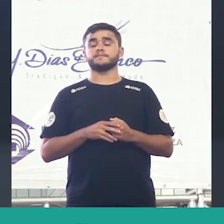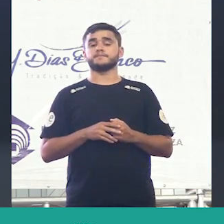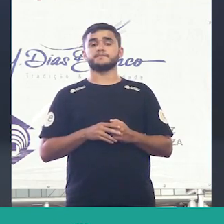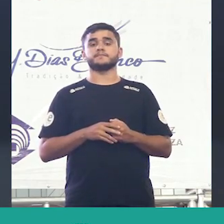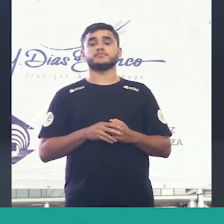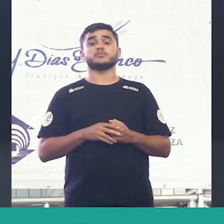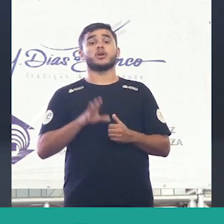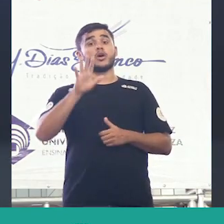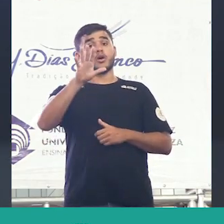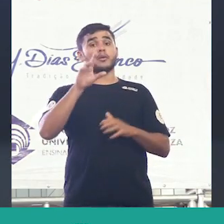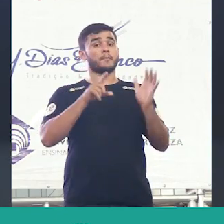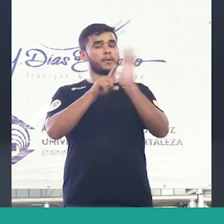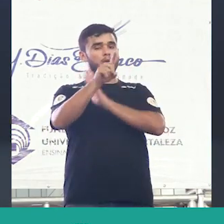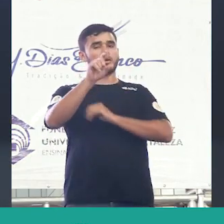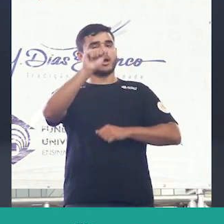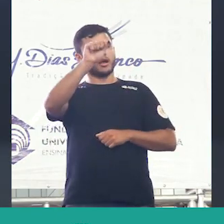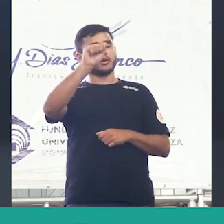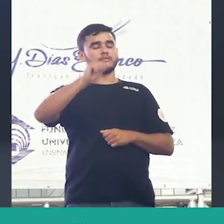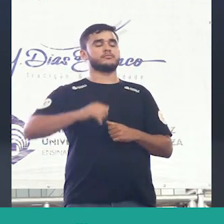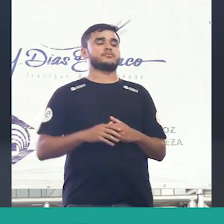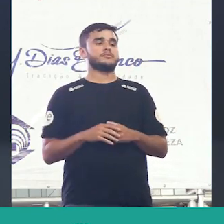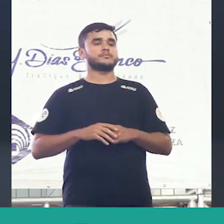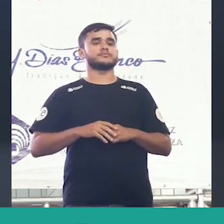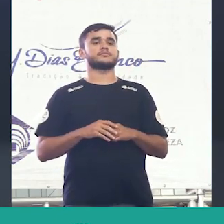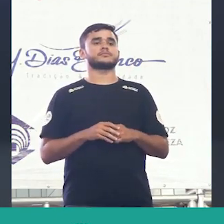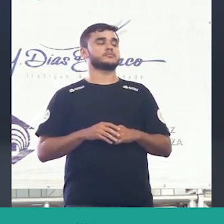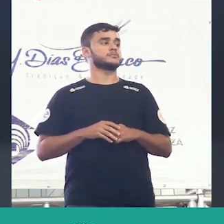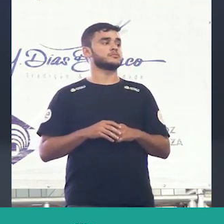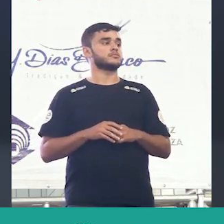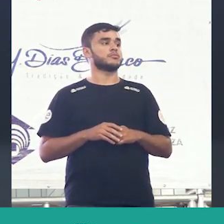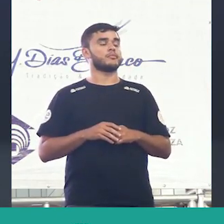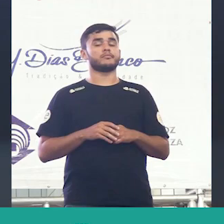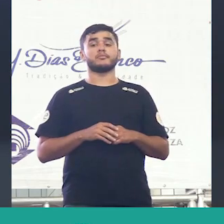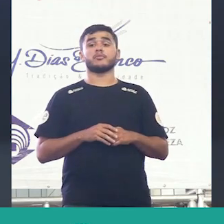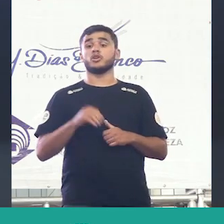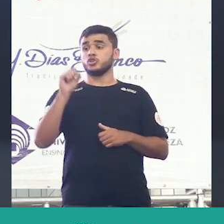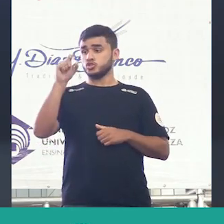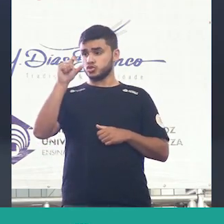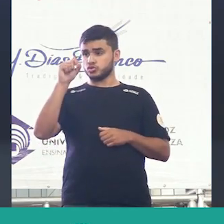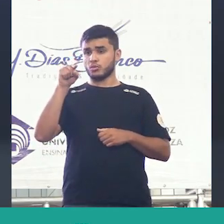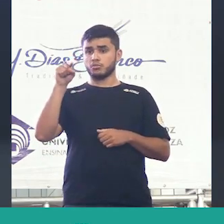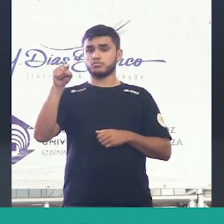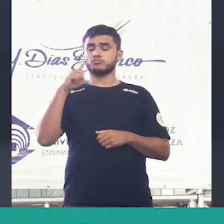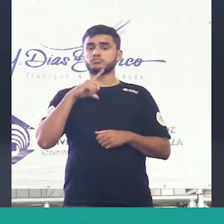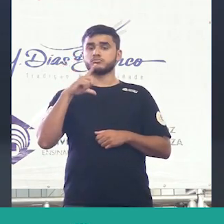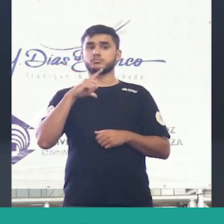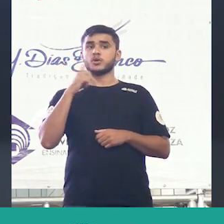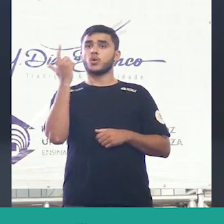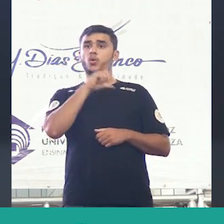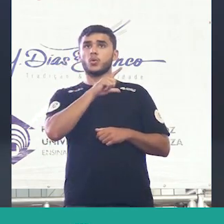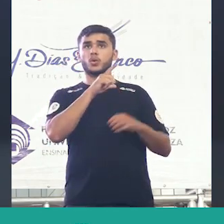Perguntinha. Item A, respondendo a pergunta. A. Sobral ficou na sombra da lua,